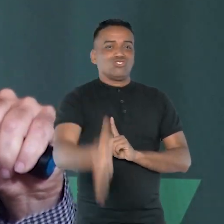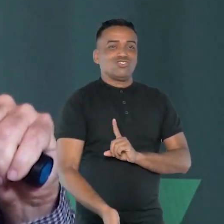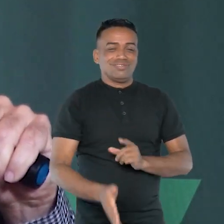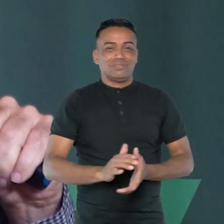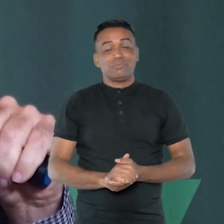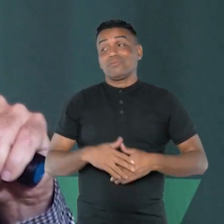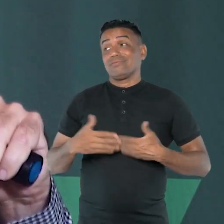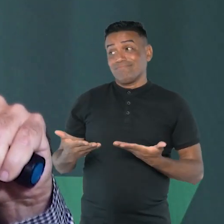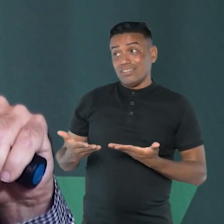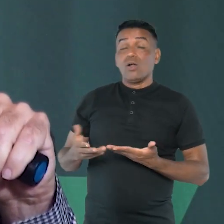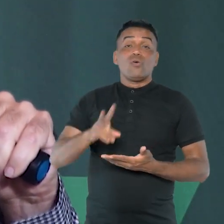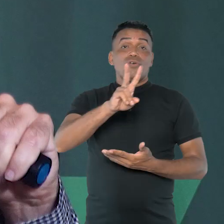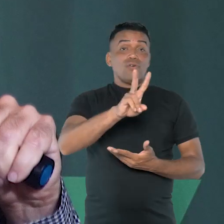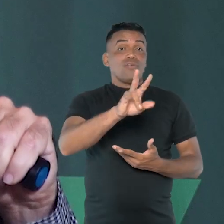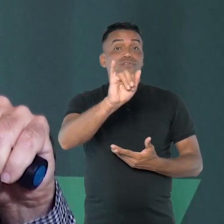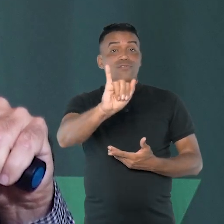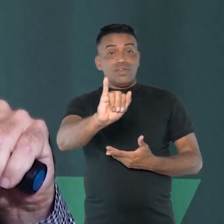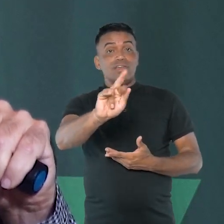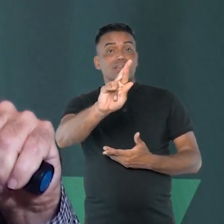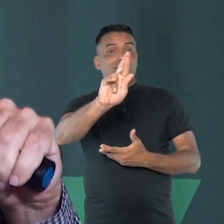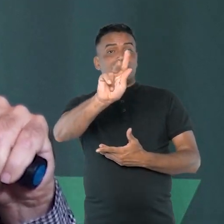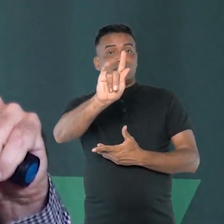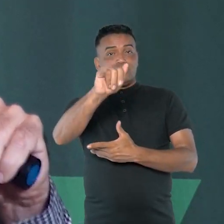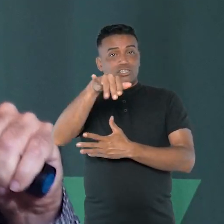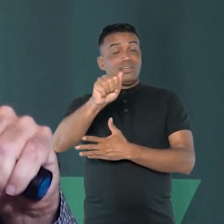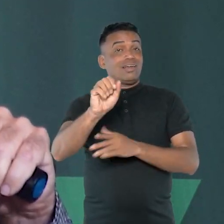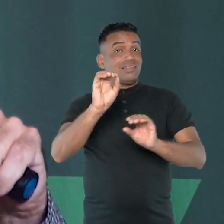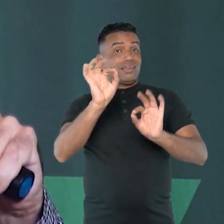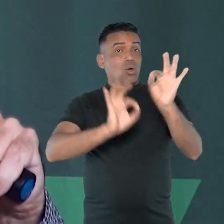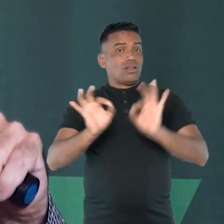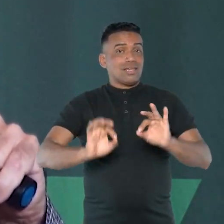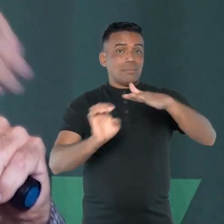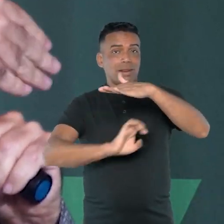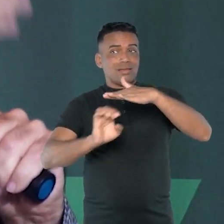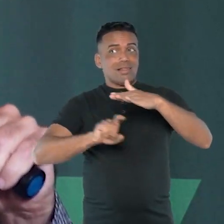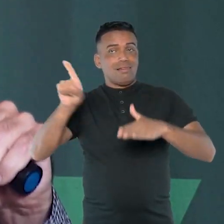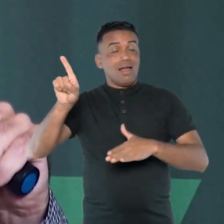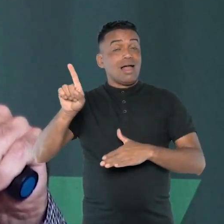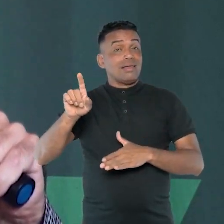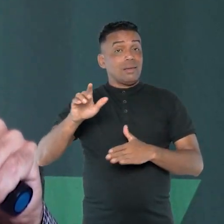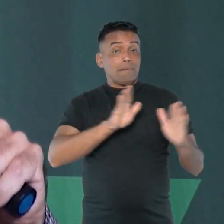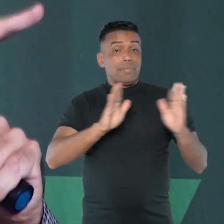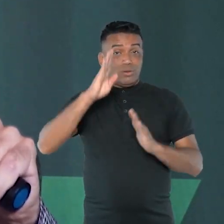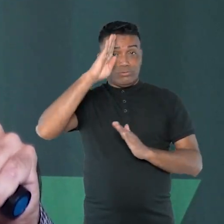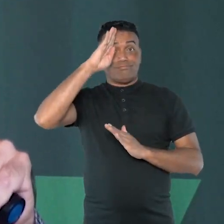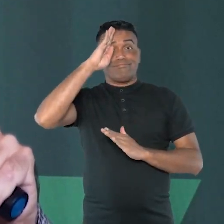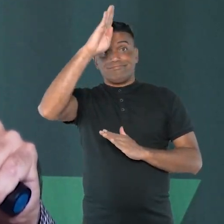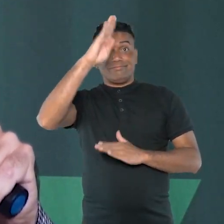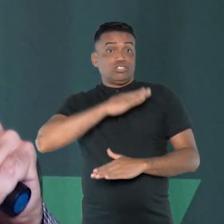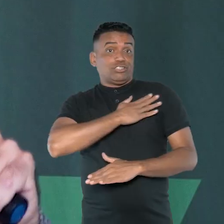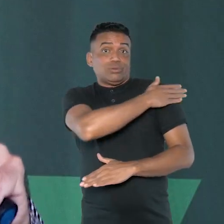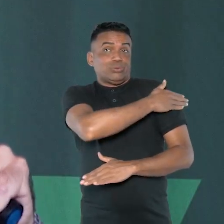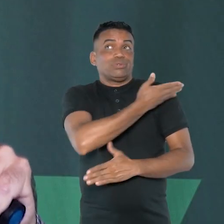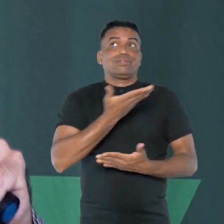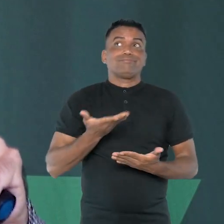Só que, infelizmente, a Virgínia tenta montar essa editora, ela vai para Brasília, tenta montar essa editora lá, mas vem a ditadura. Enfim, essa outra trajetória